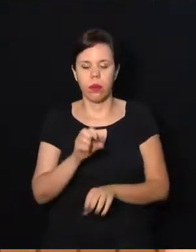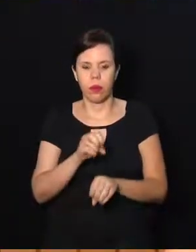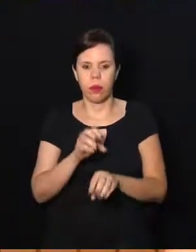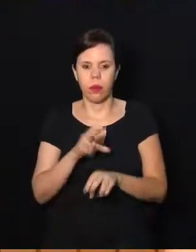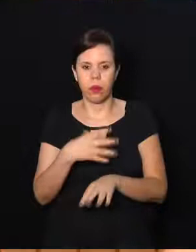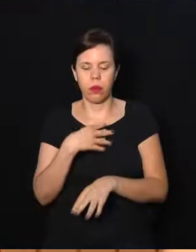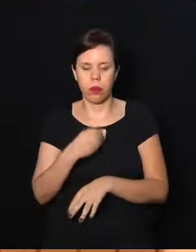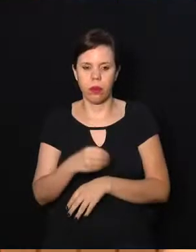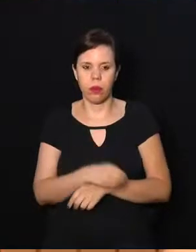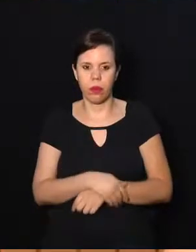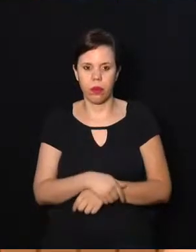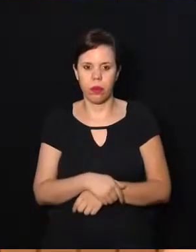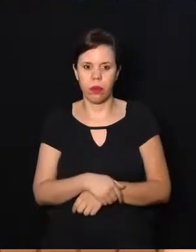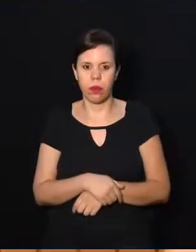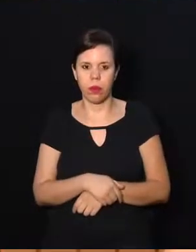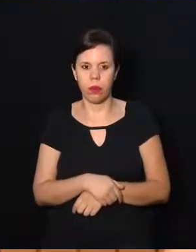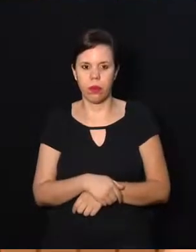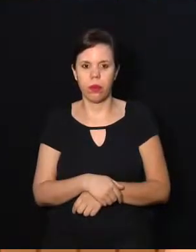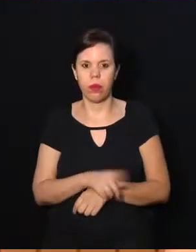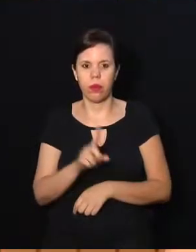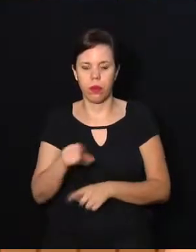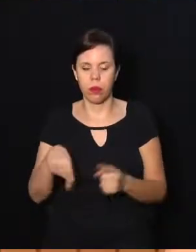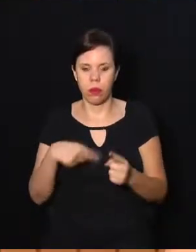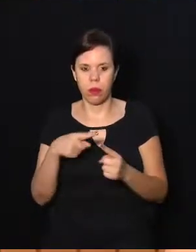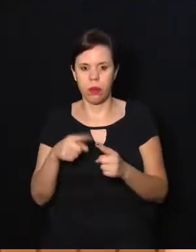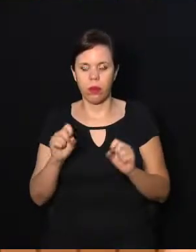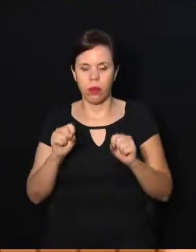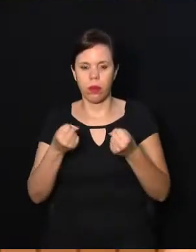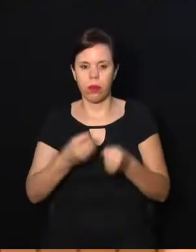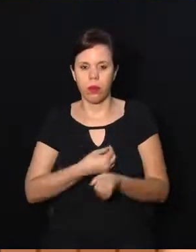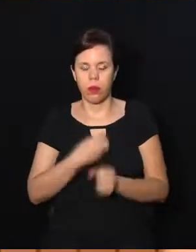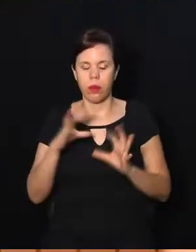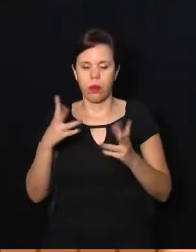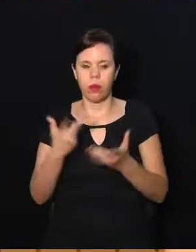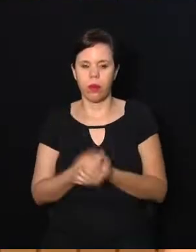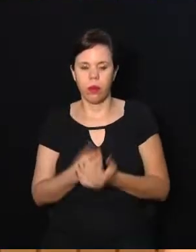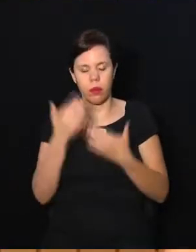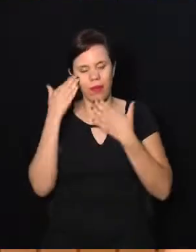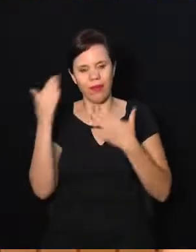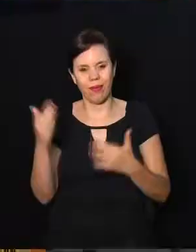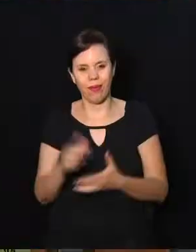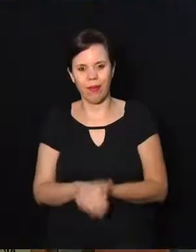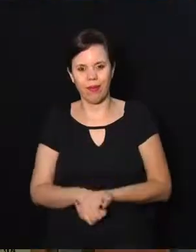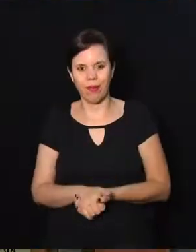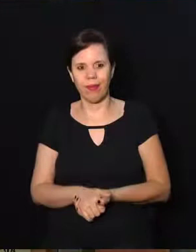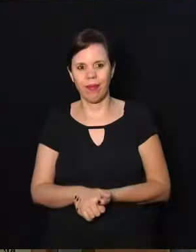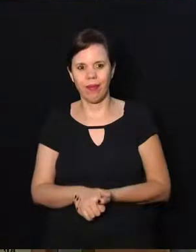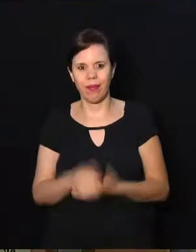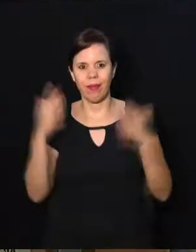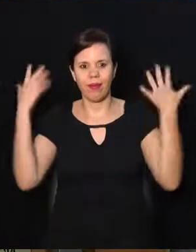nossos filhos também, que é uma missão, defender a vida de todos. Muito obrigado.